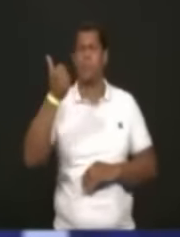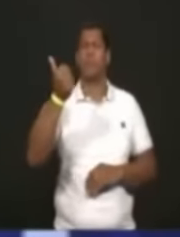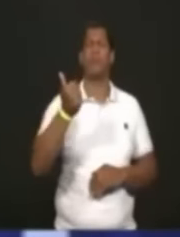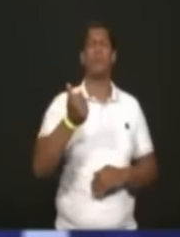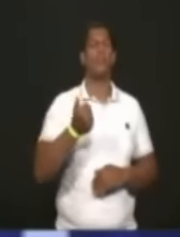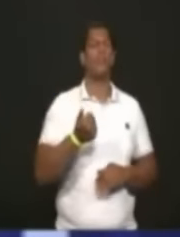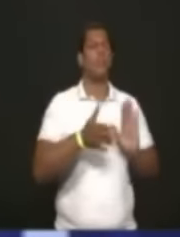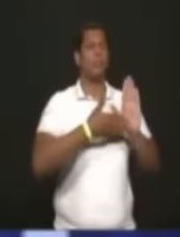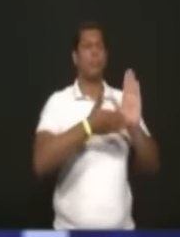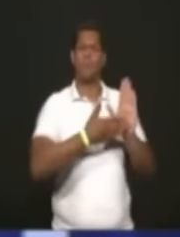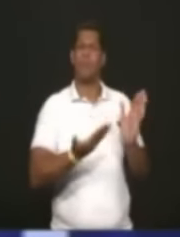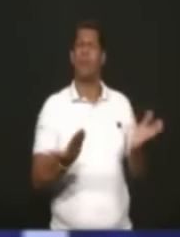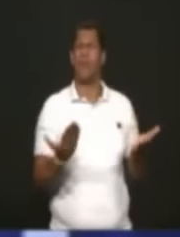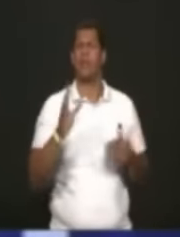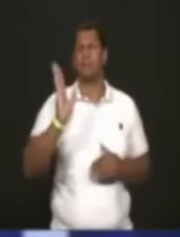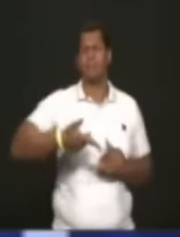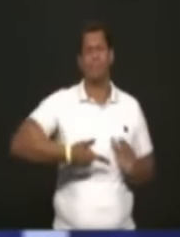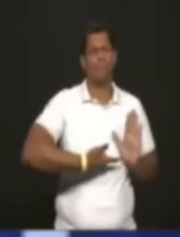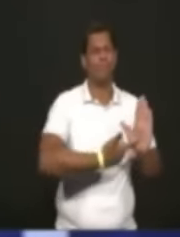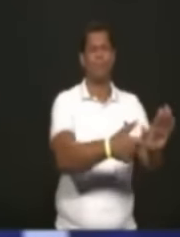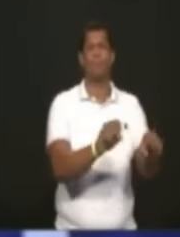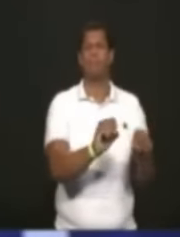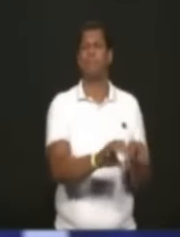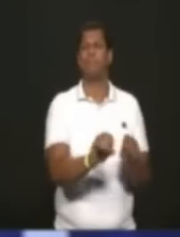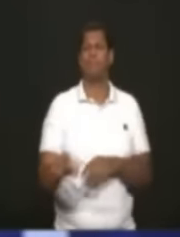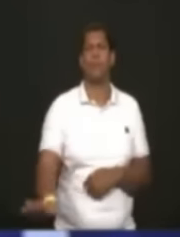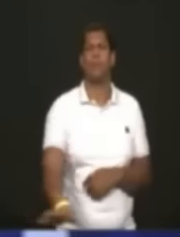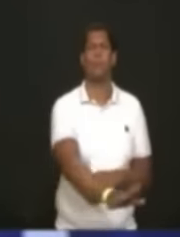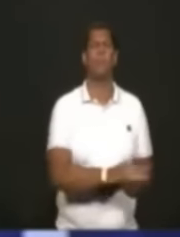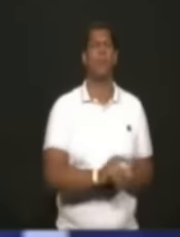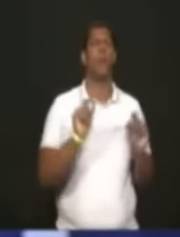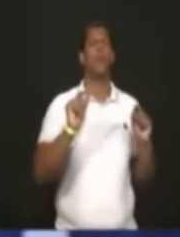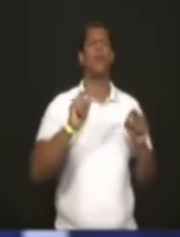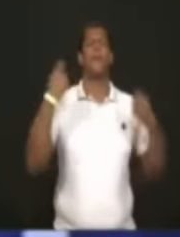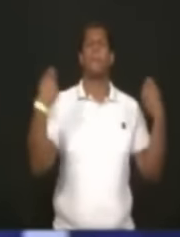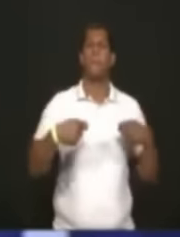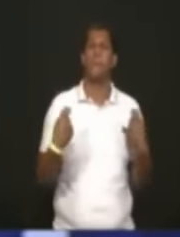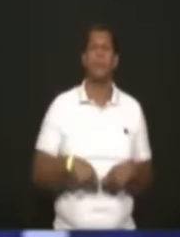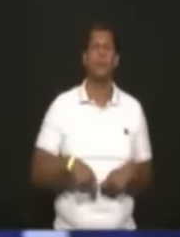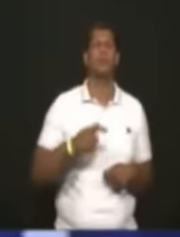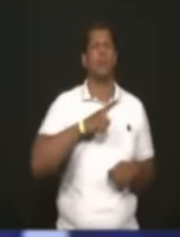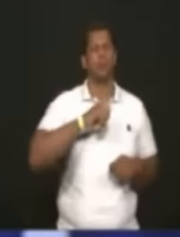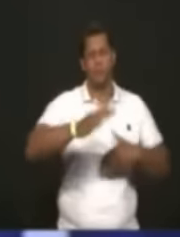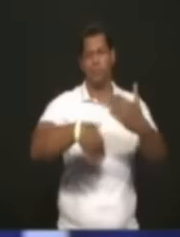nossa proposta. Educar as nossas crianças aquilo que elas precisam para se darem